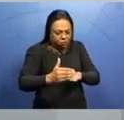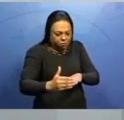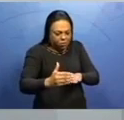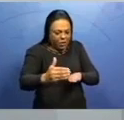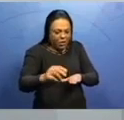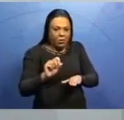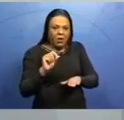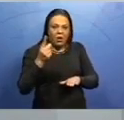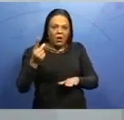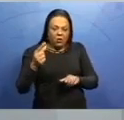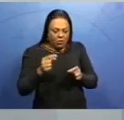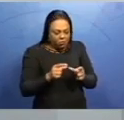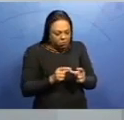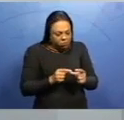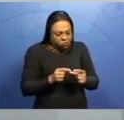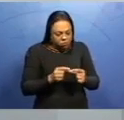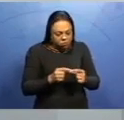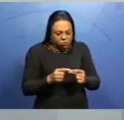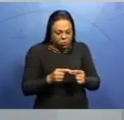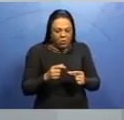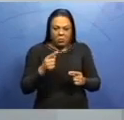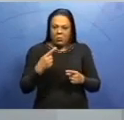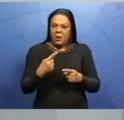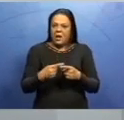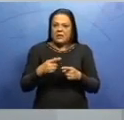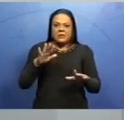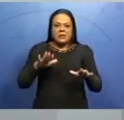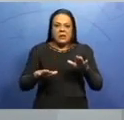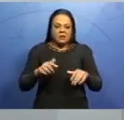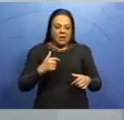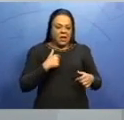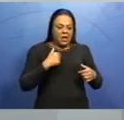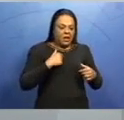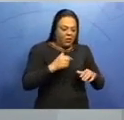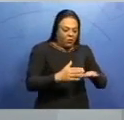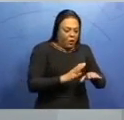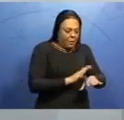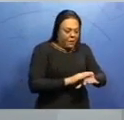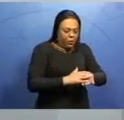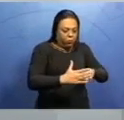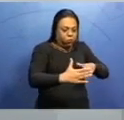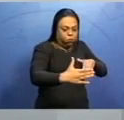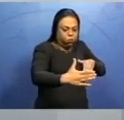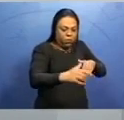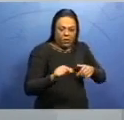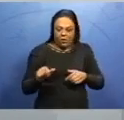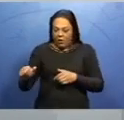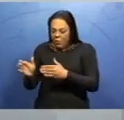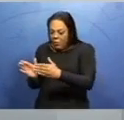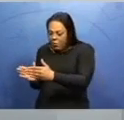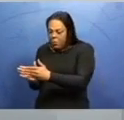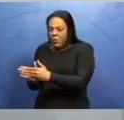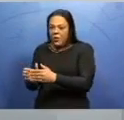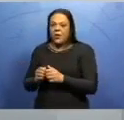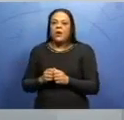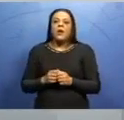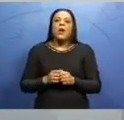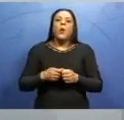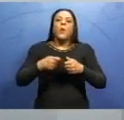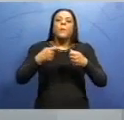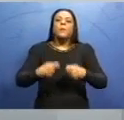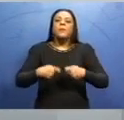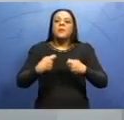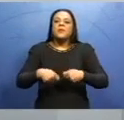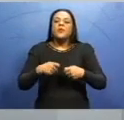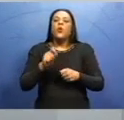O tamanho da minha palma era diferente do outro. Então, por isso que foi necessário desenvolver um sistema que aqui,